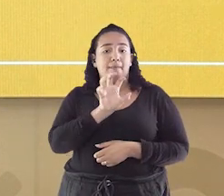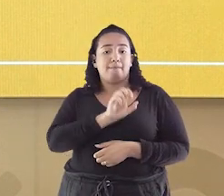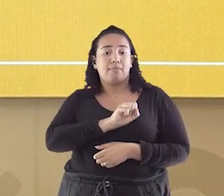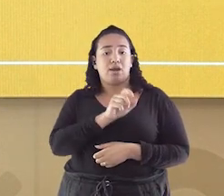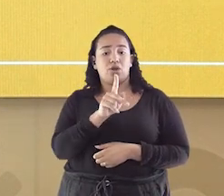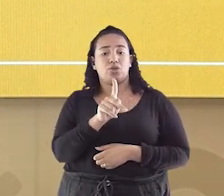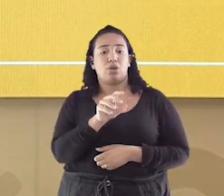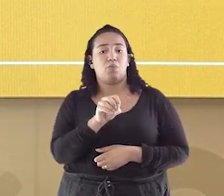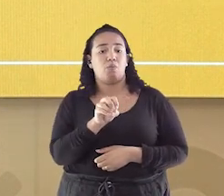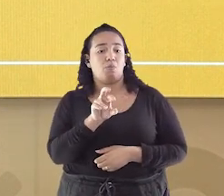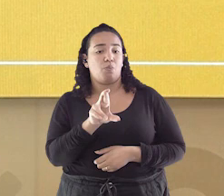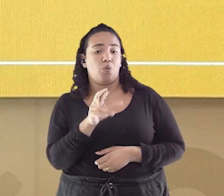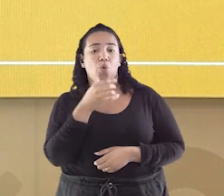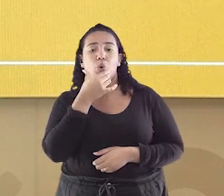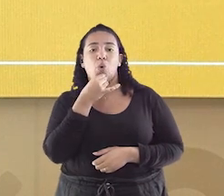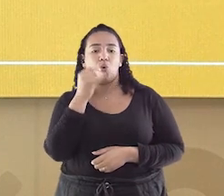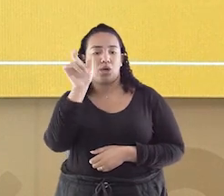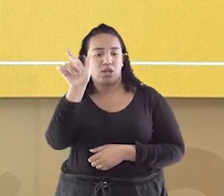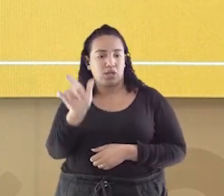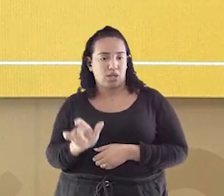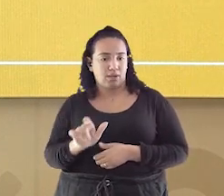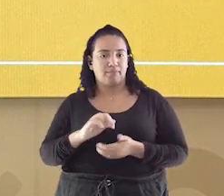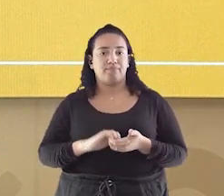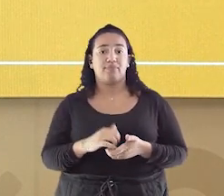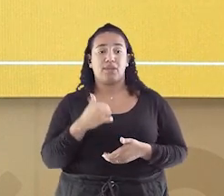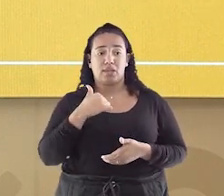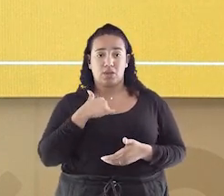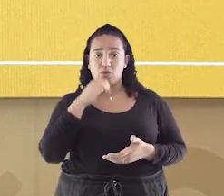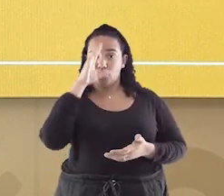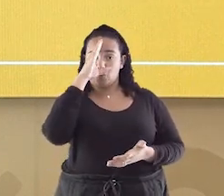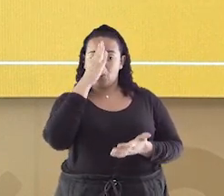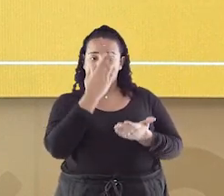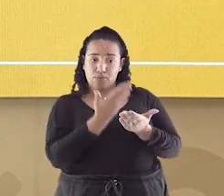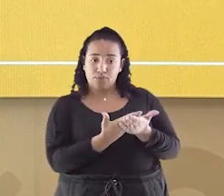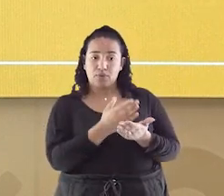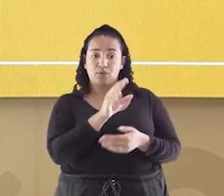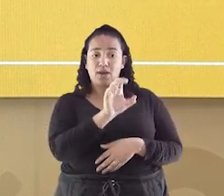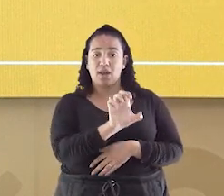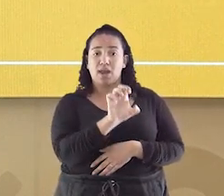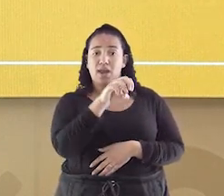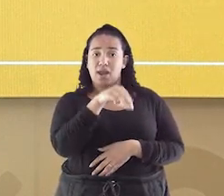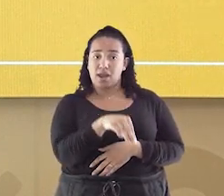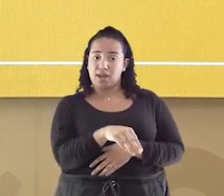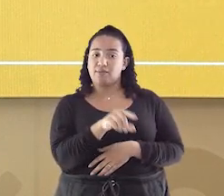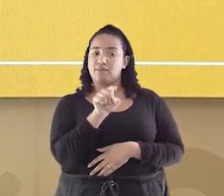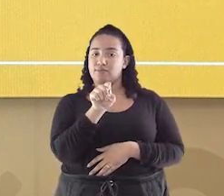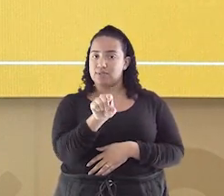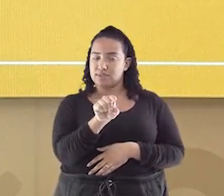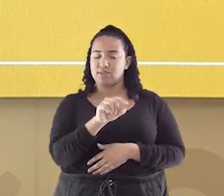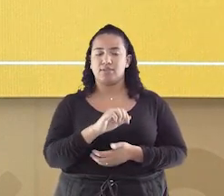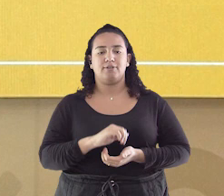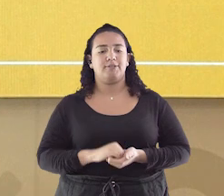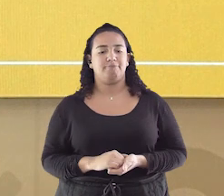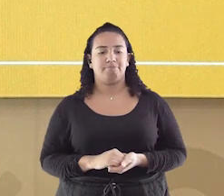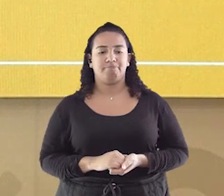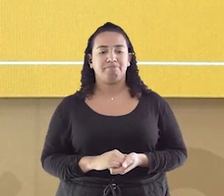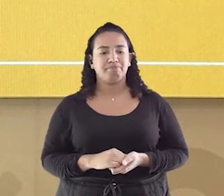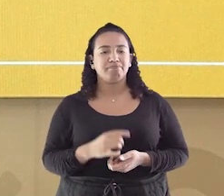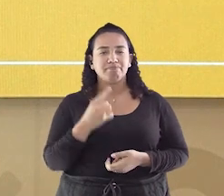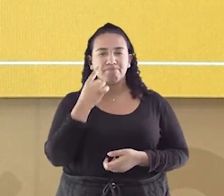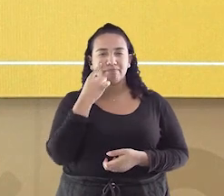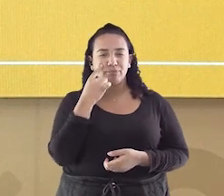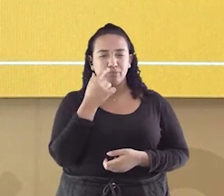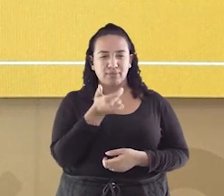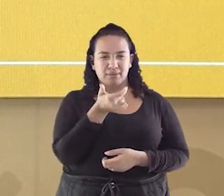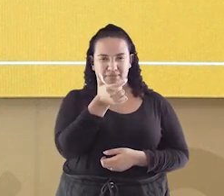por Ricardo. Eu confio em você. não saia sem casaco.